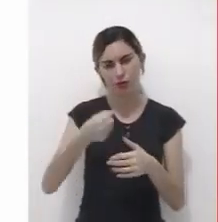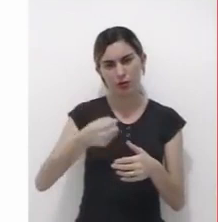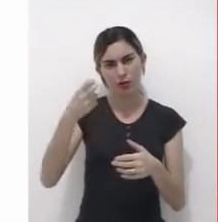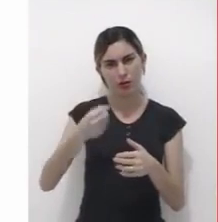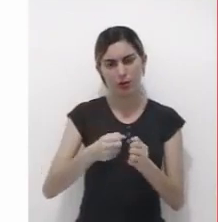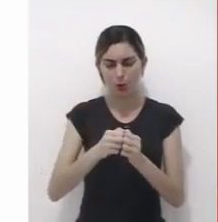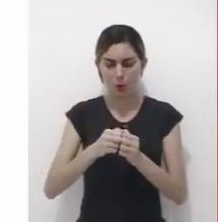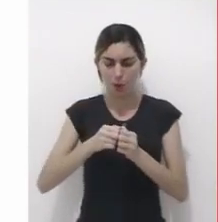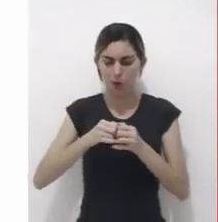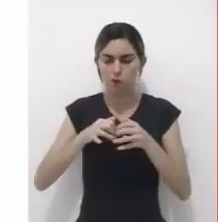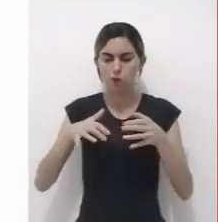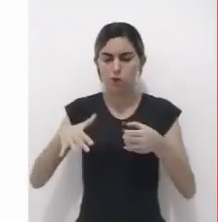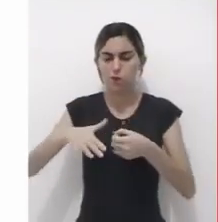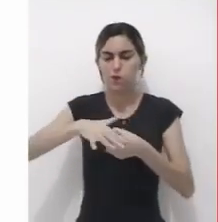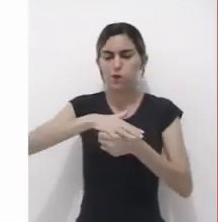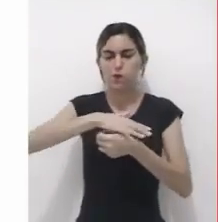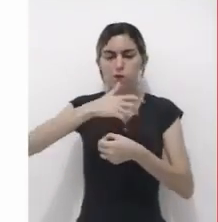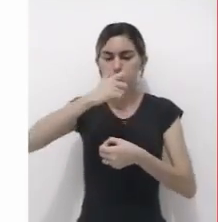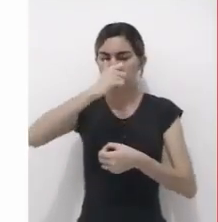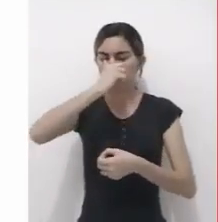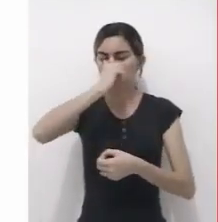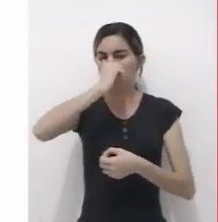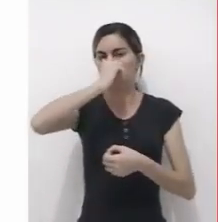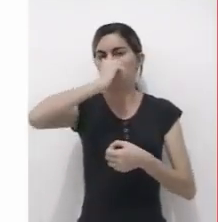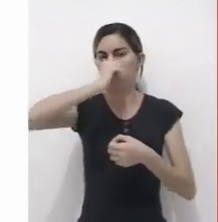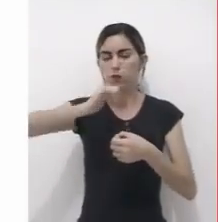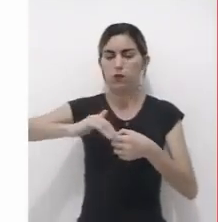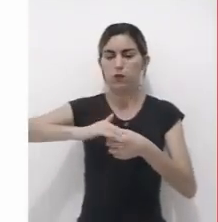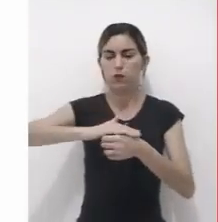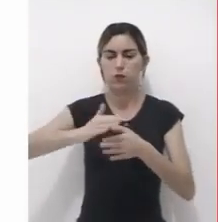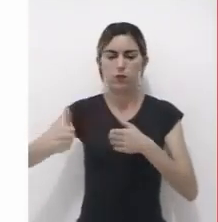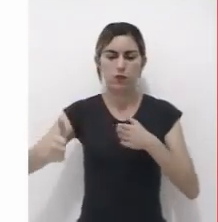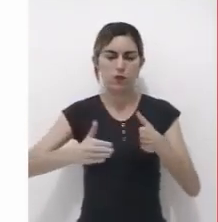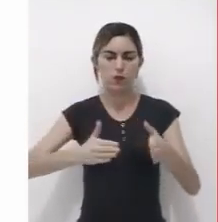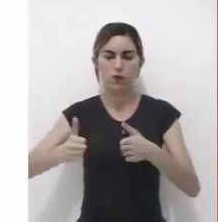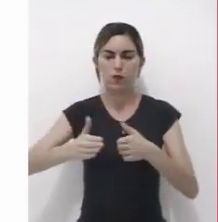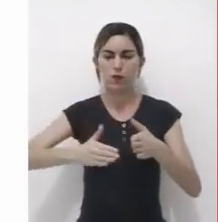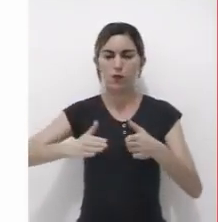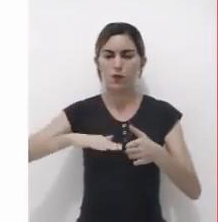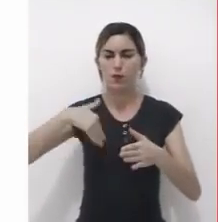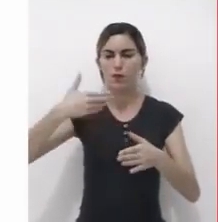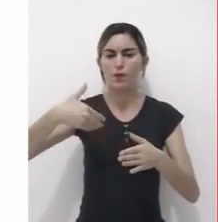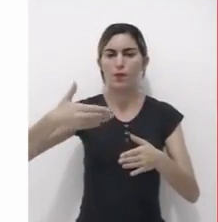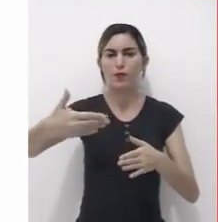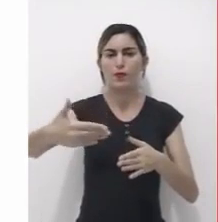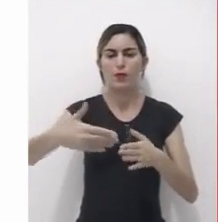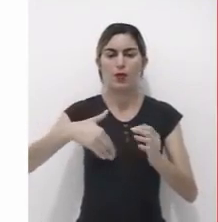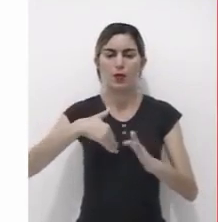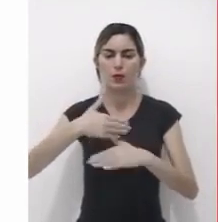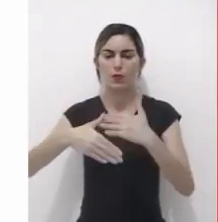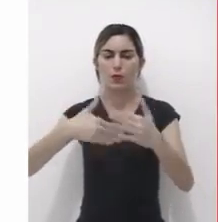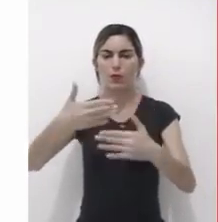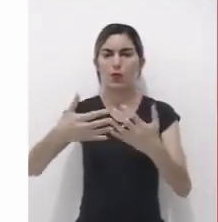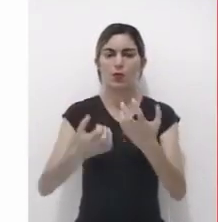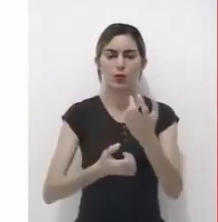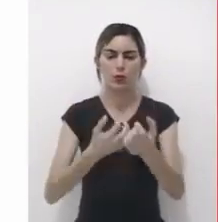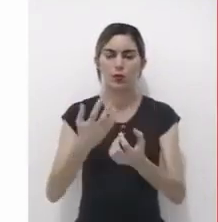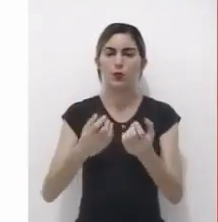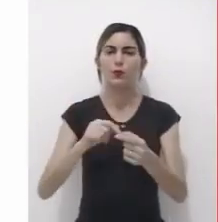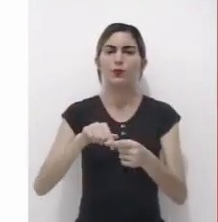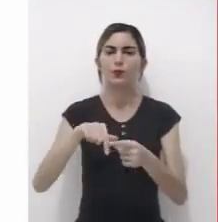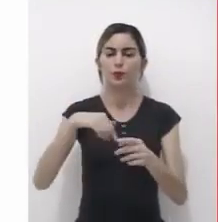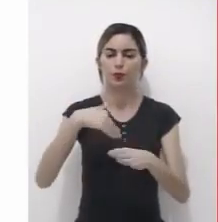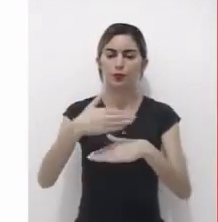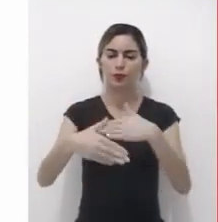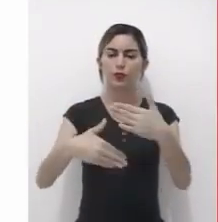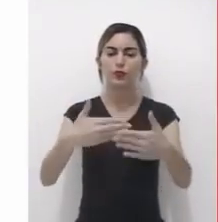leite que está estufada, porque ela deve ter passado um período de tempo muito maior, passou por um processo de